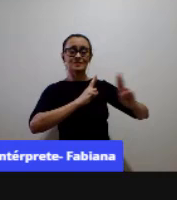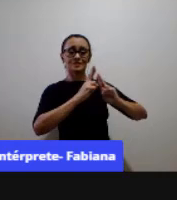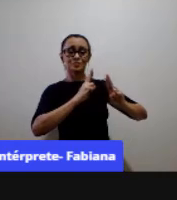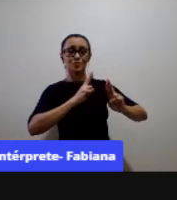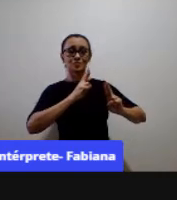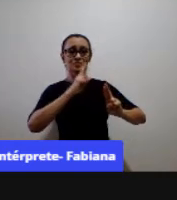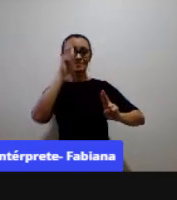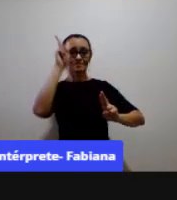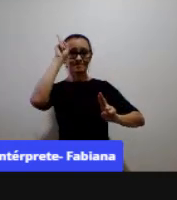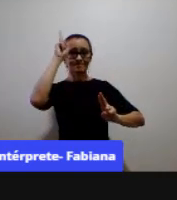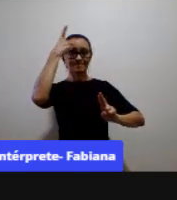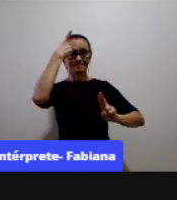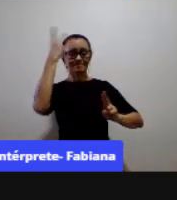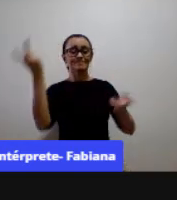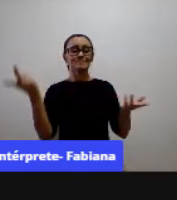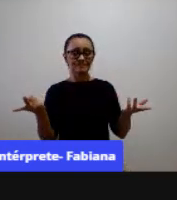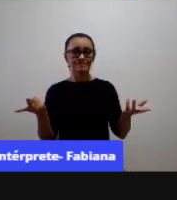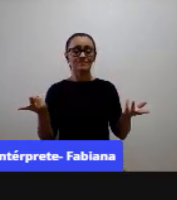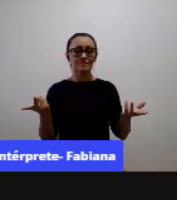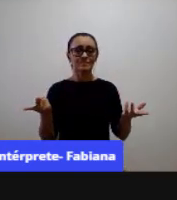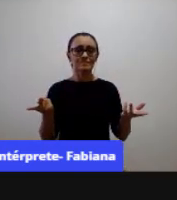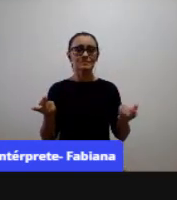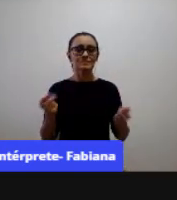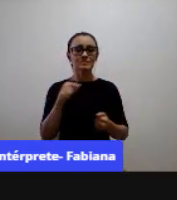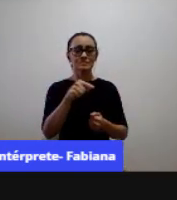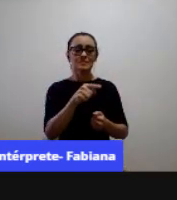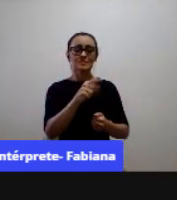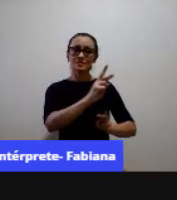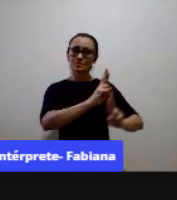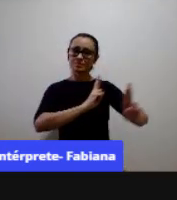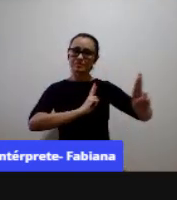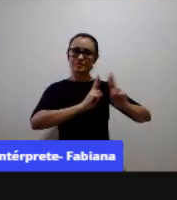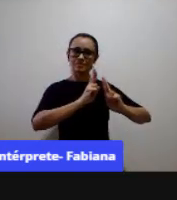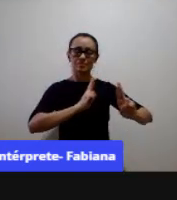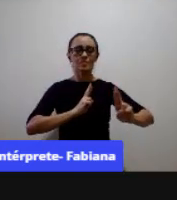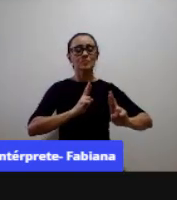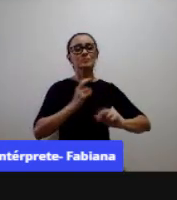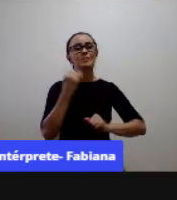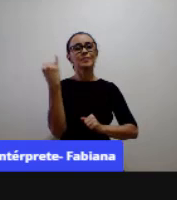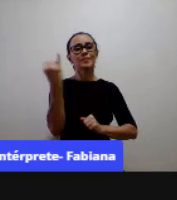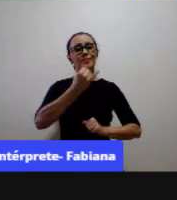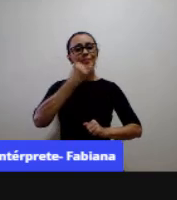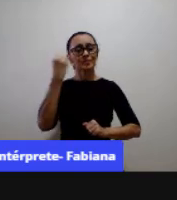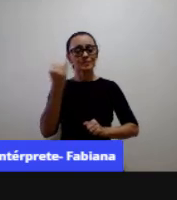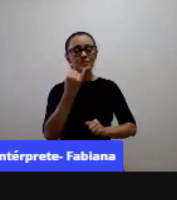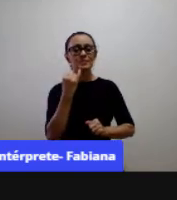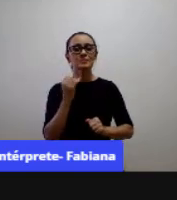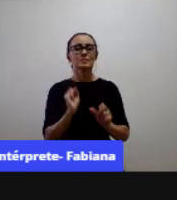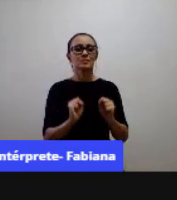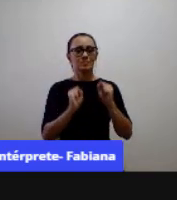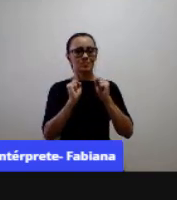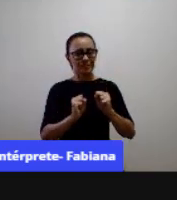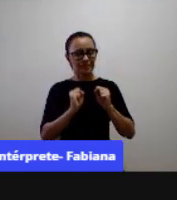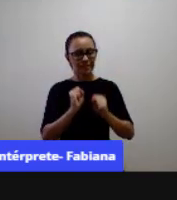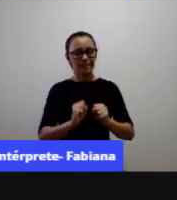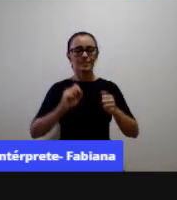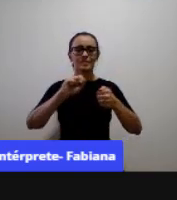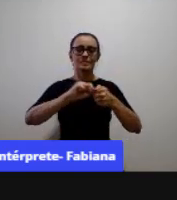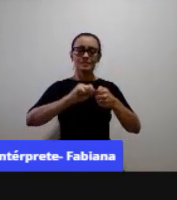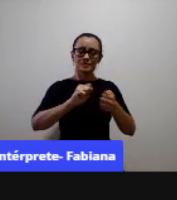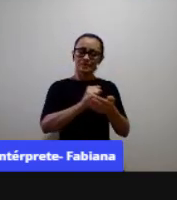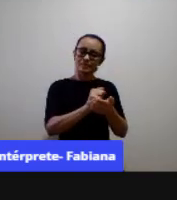equivocado. Essas respostas vão me embasar para que eu possa elaborar atividades que